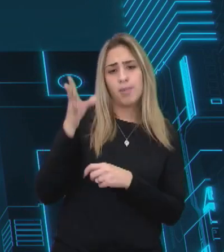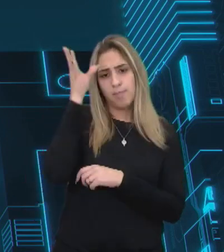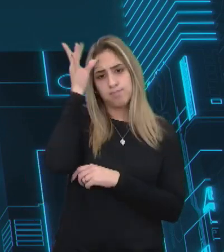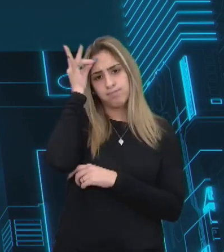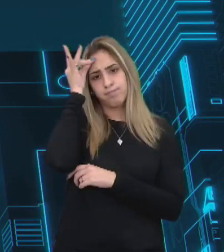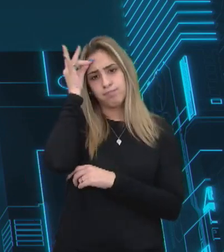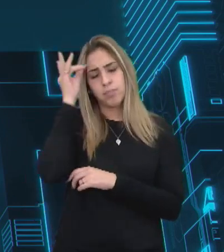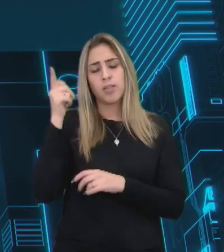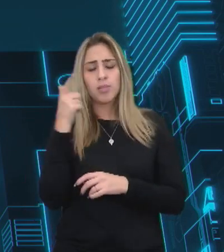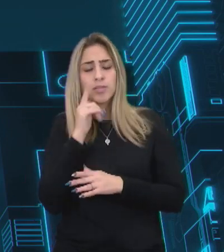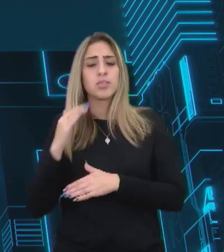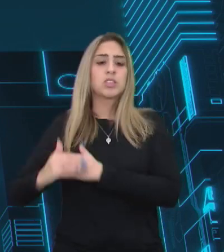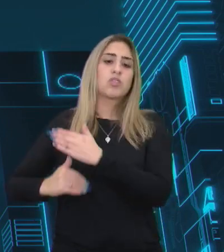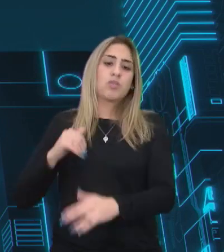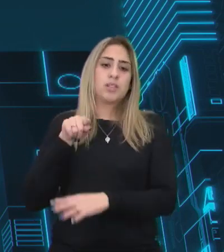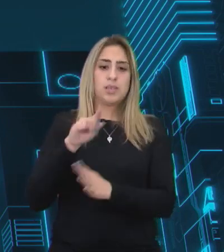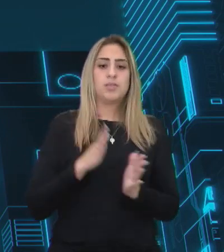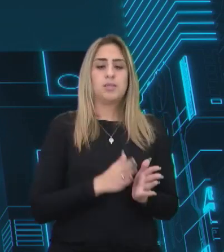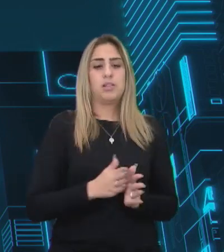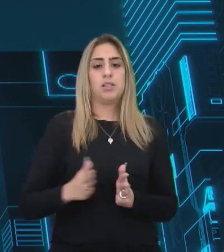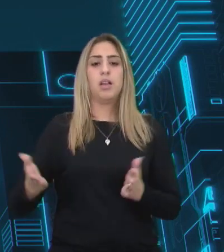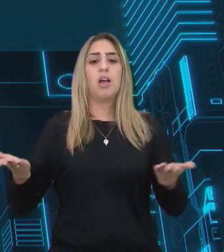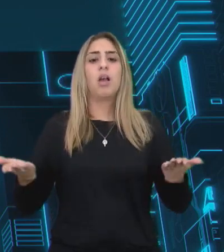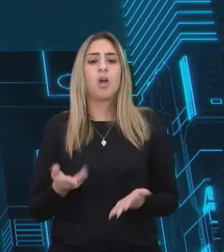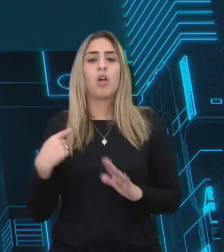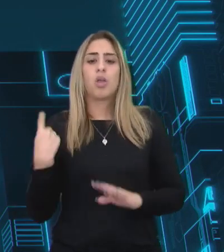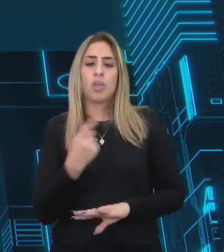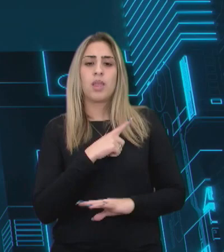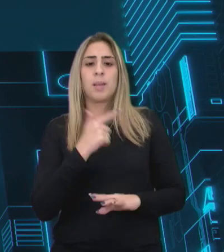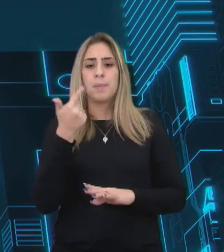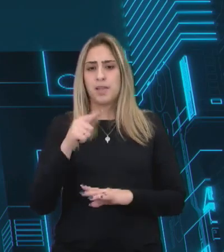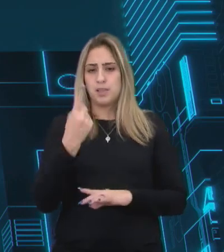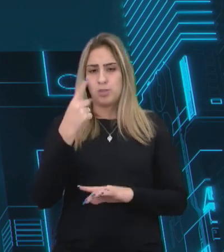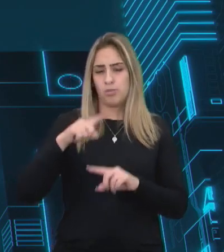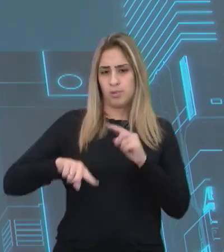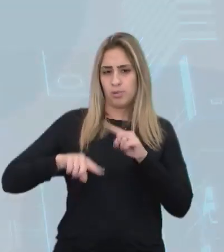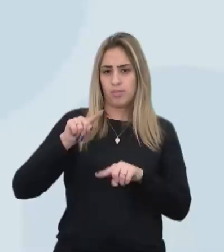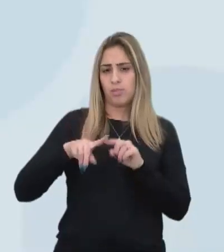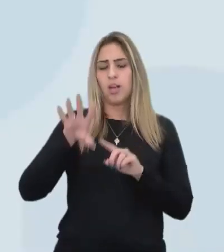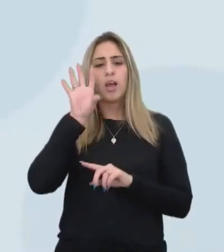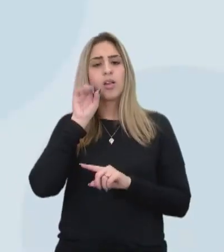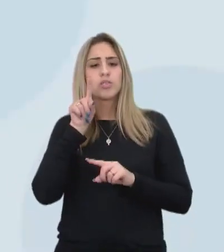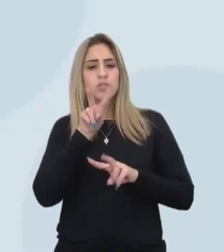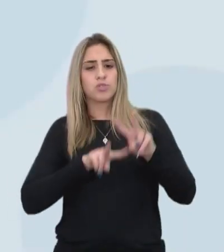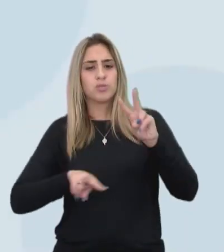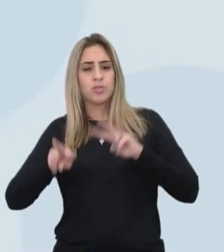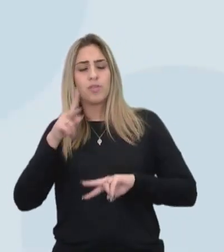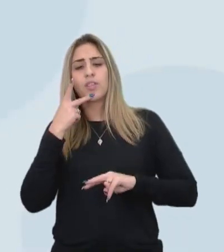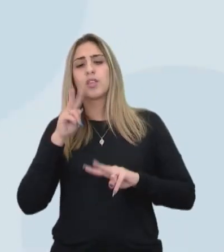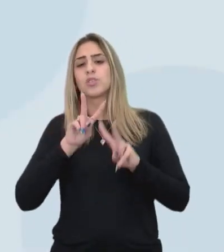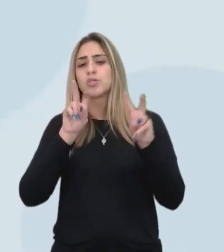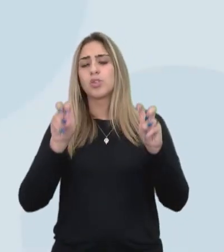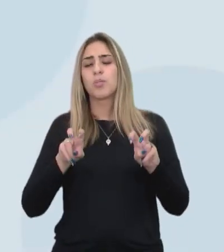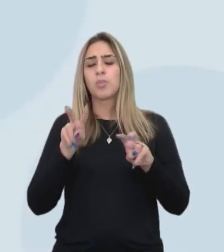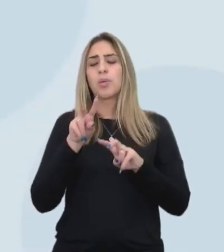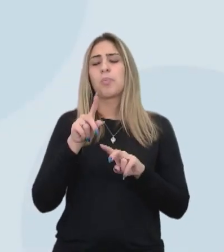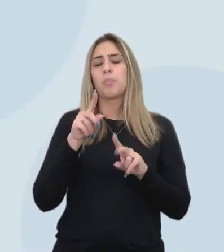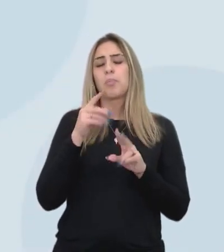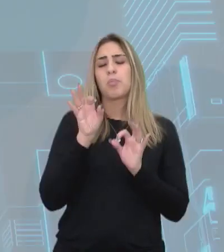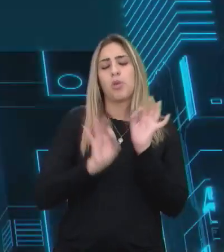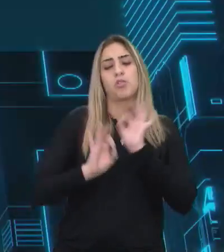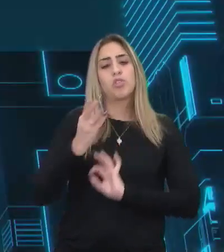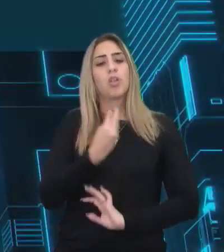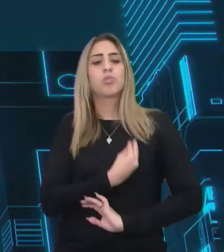para desenvolver esse processo. Agora, nós temos mais um material aí audiovisual que vai falar sobre projetos de vidas